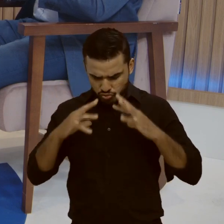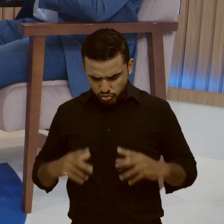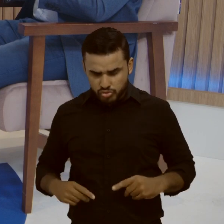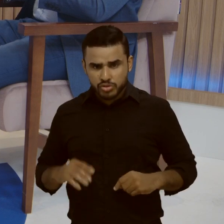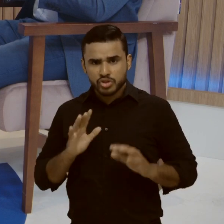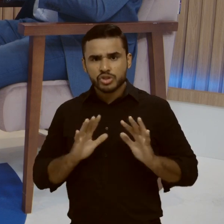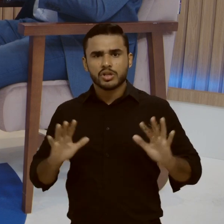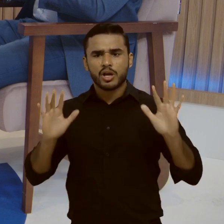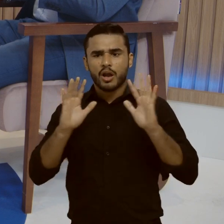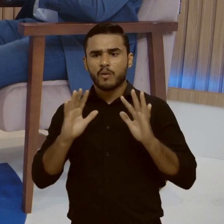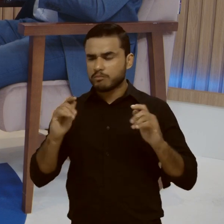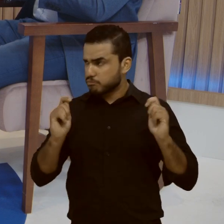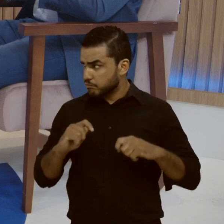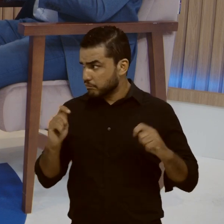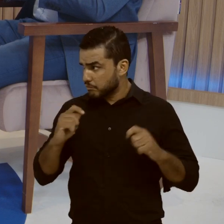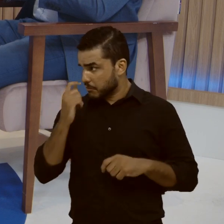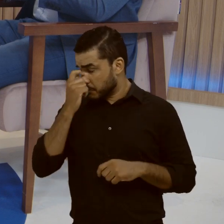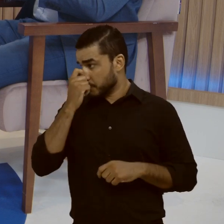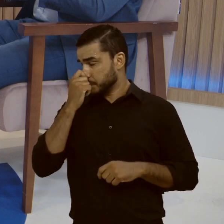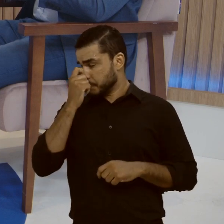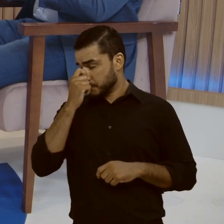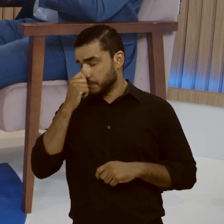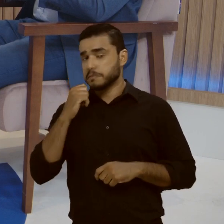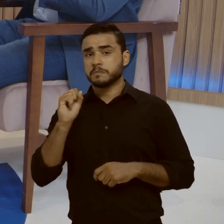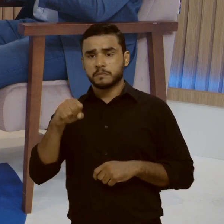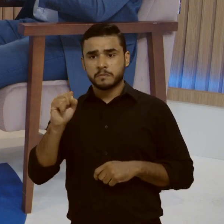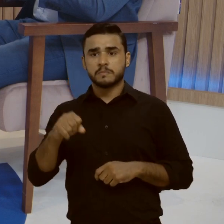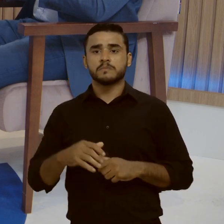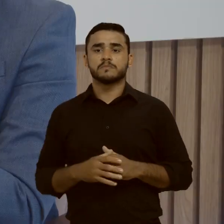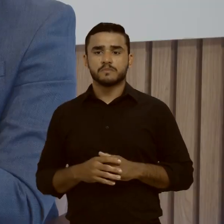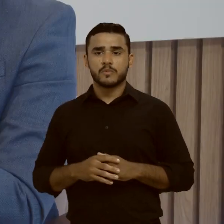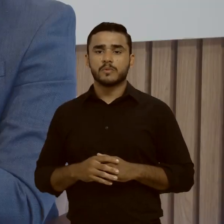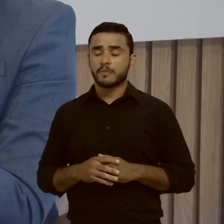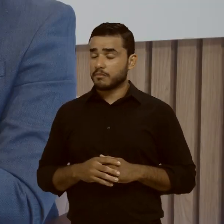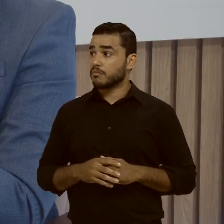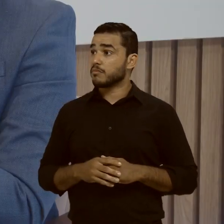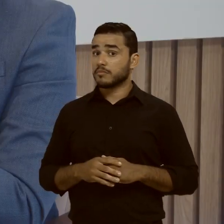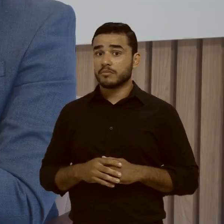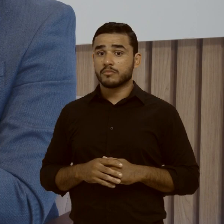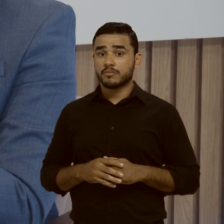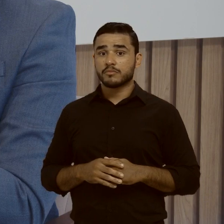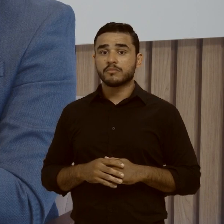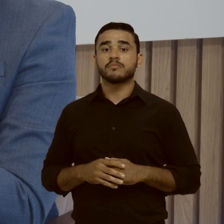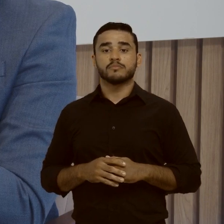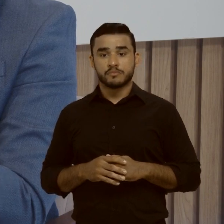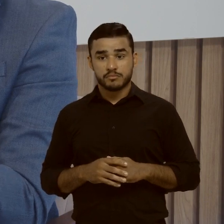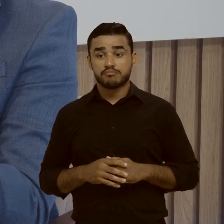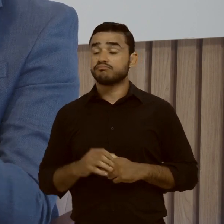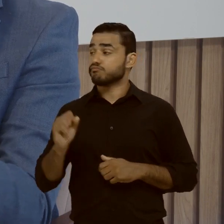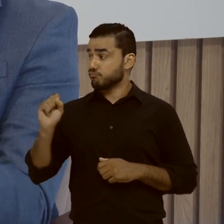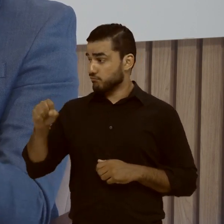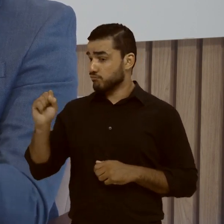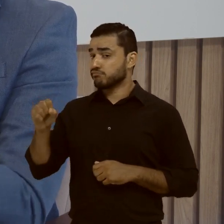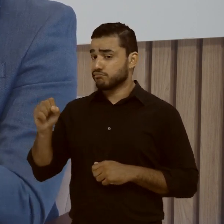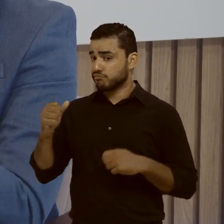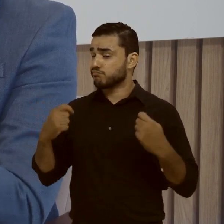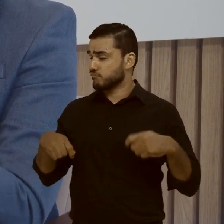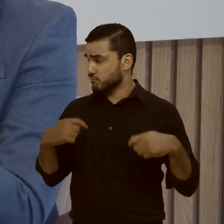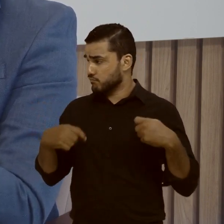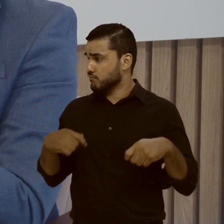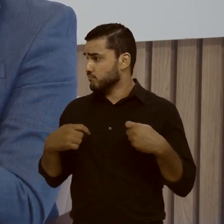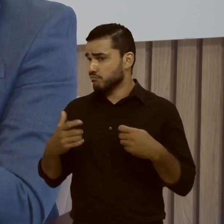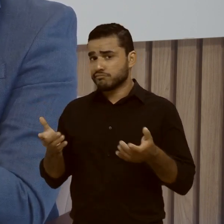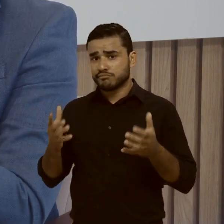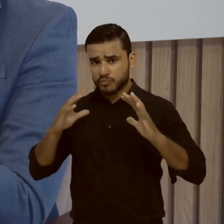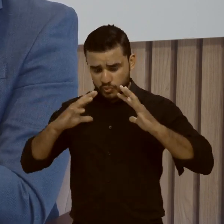geral. Isso é possível também? Com certeza, você deve, o atendimento médico, o acompanhamento ou o check-up, como você fala,